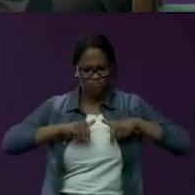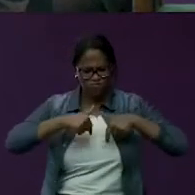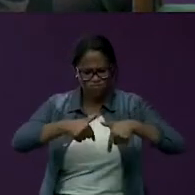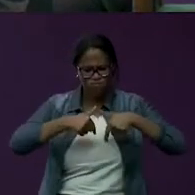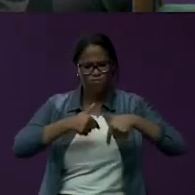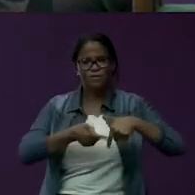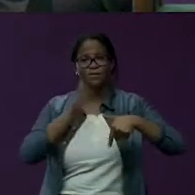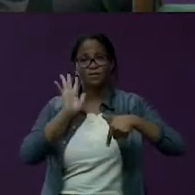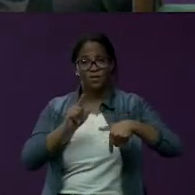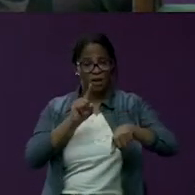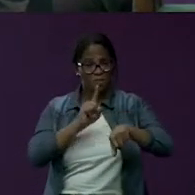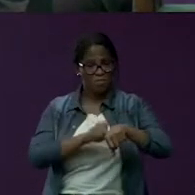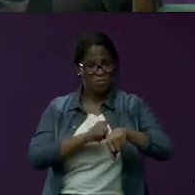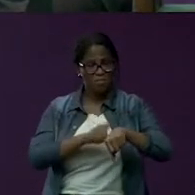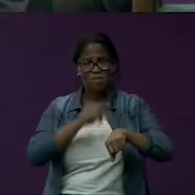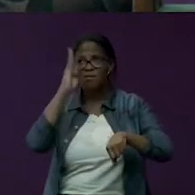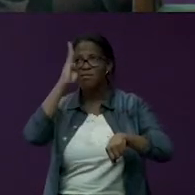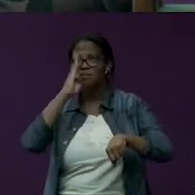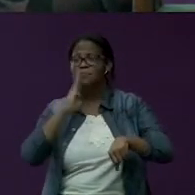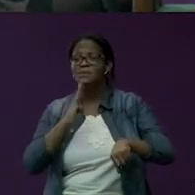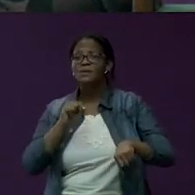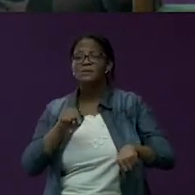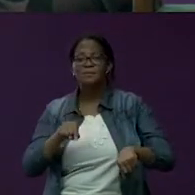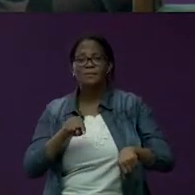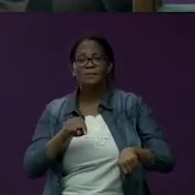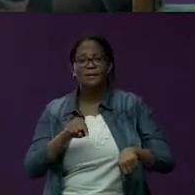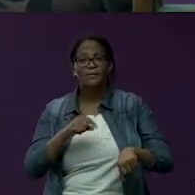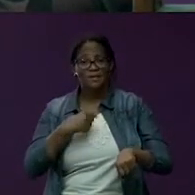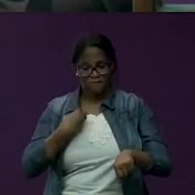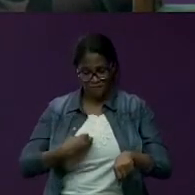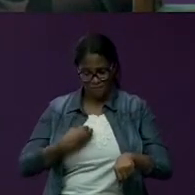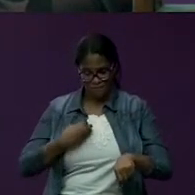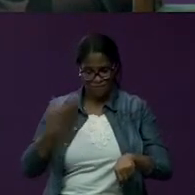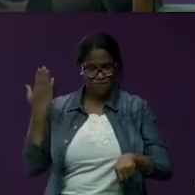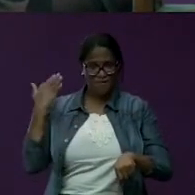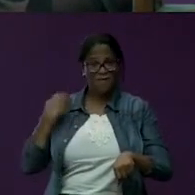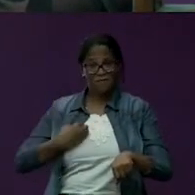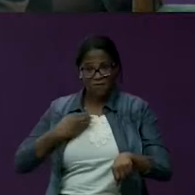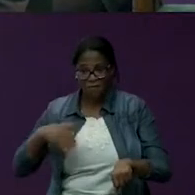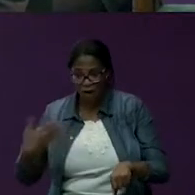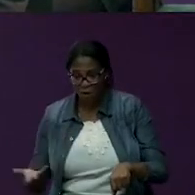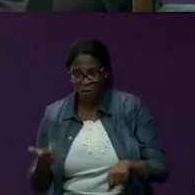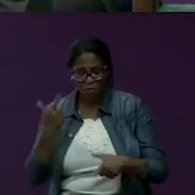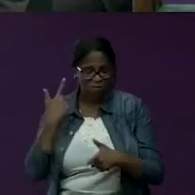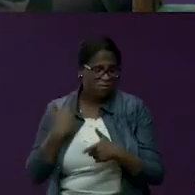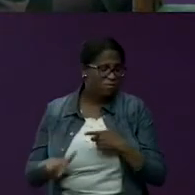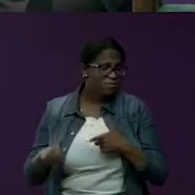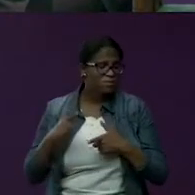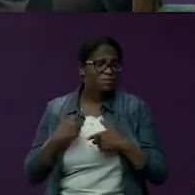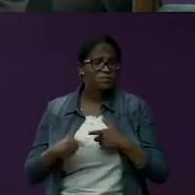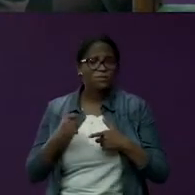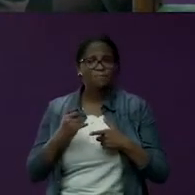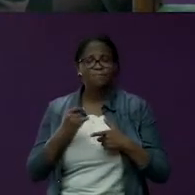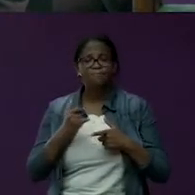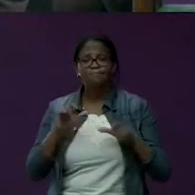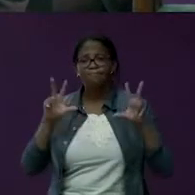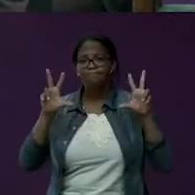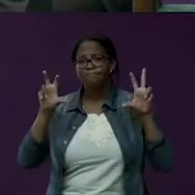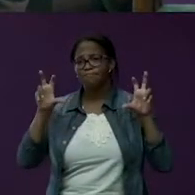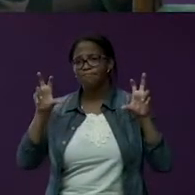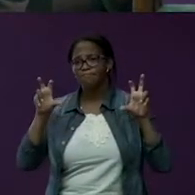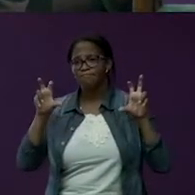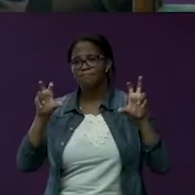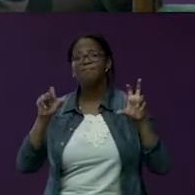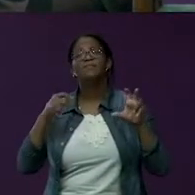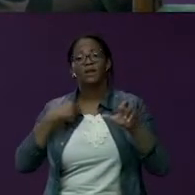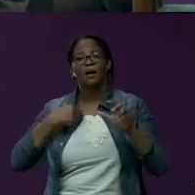em um momento em que esse país vivia e vive uma situação extremamente